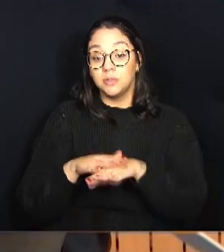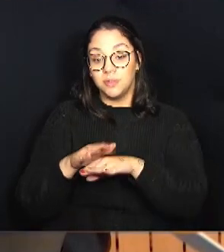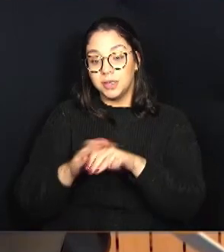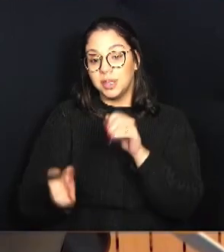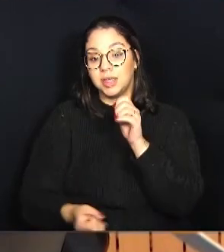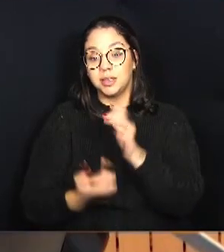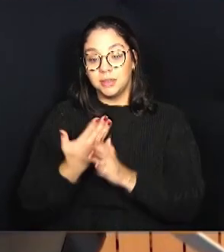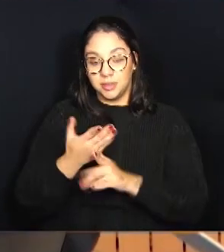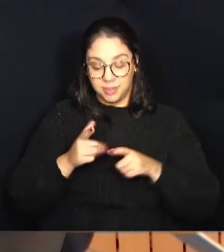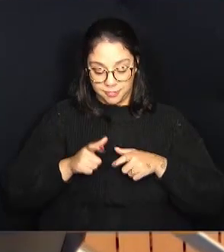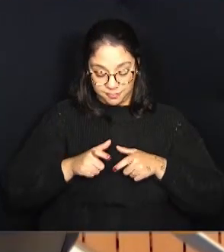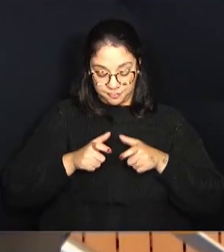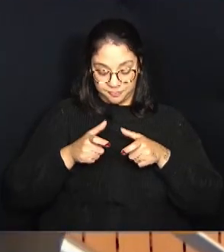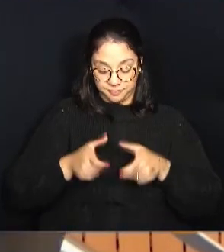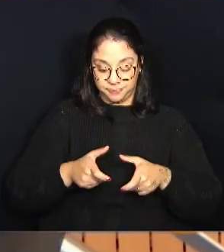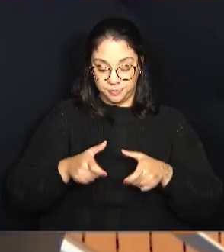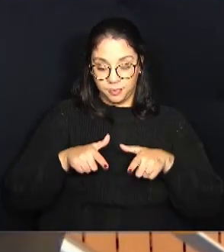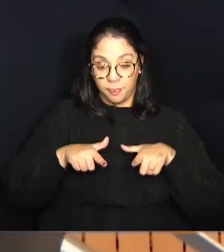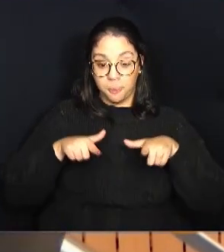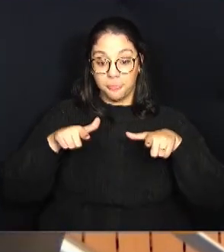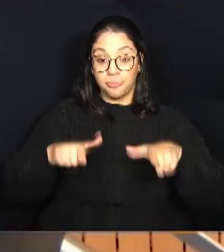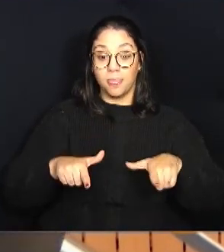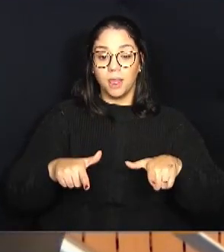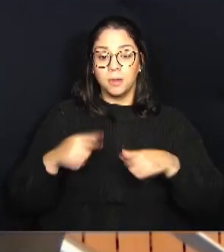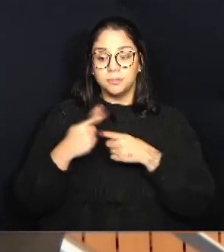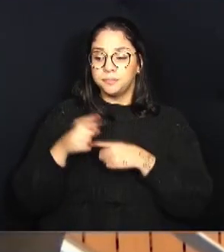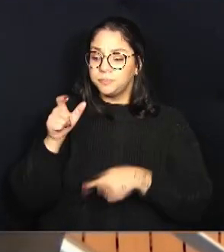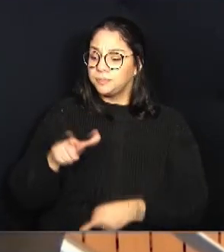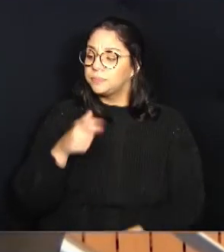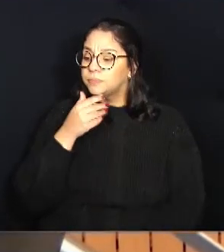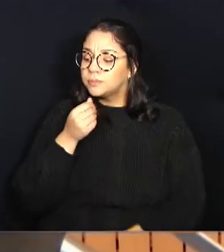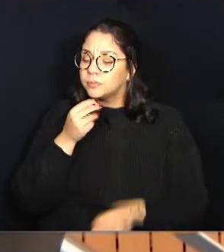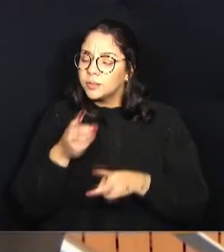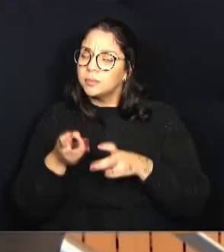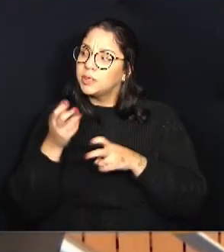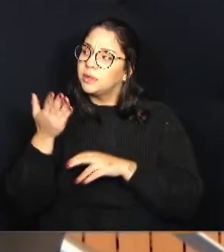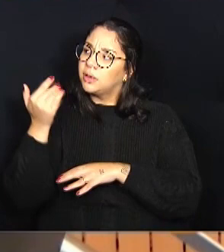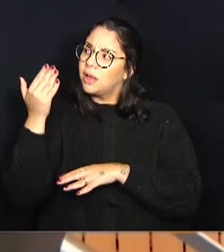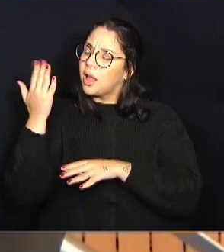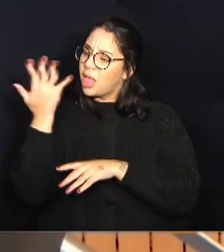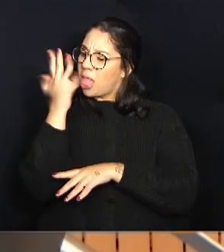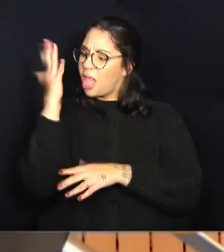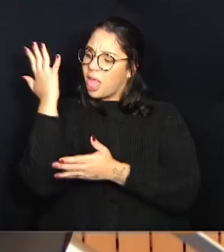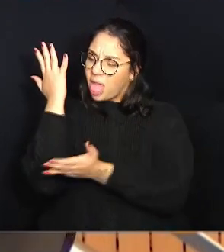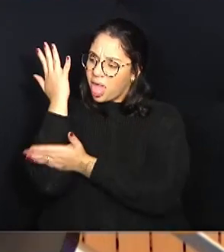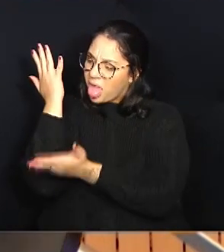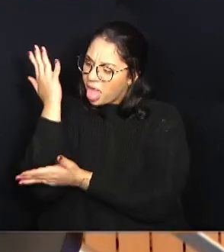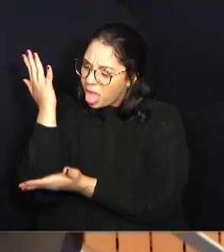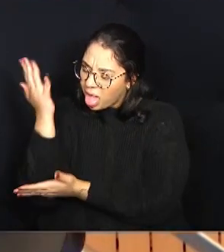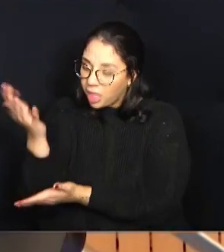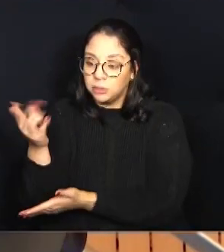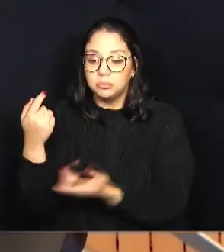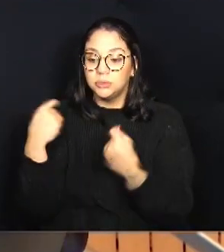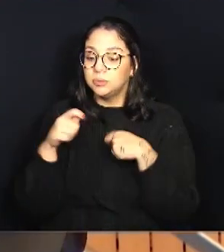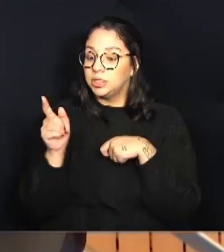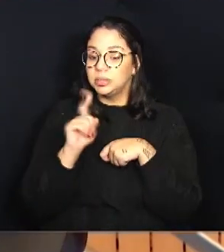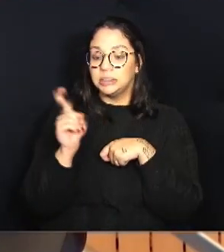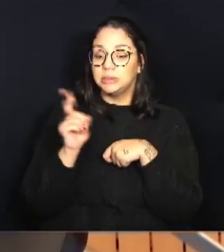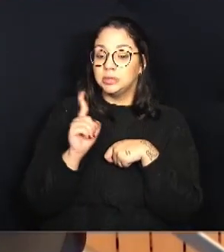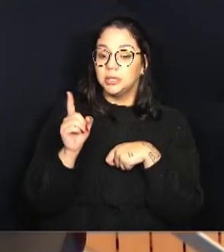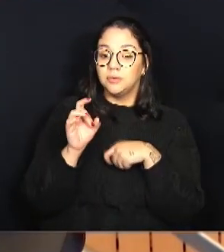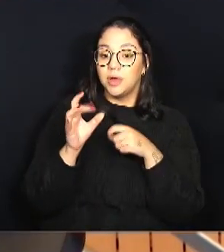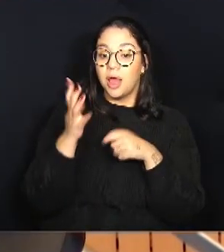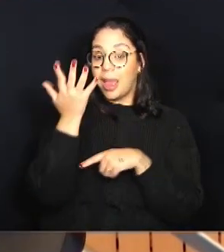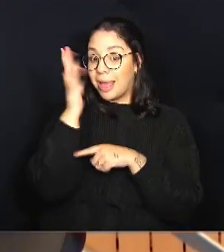homenagem. Ele percebeu que não precisava desmatar, tirar as árvores, mas